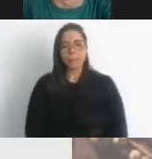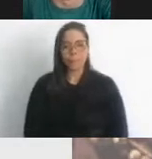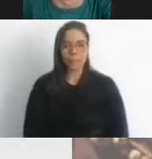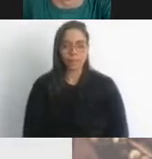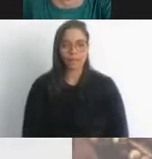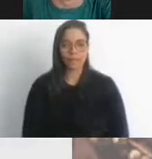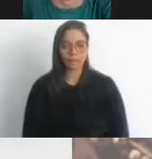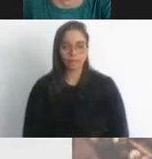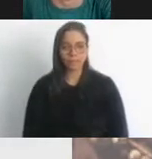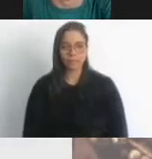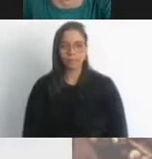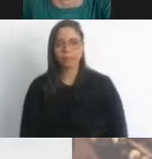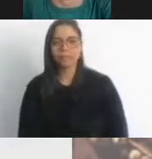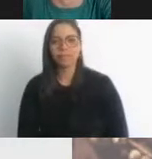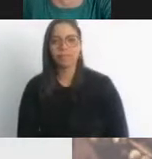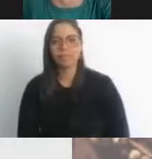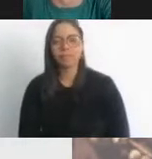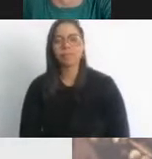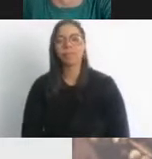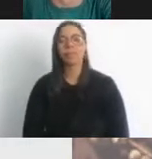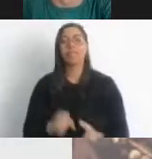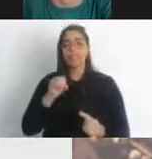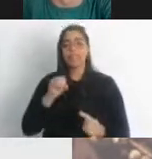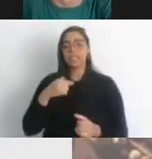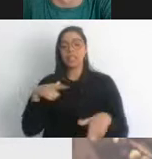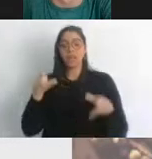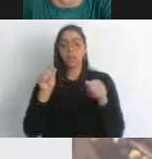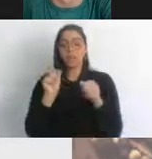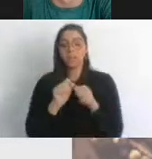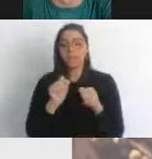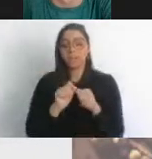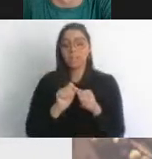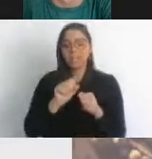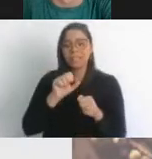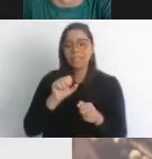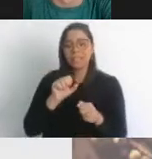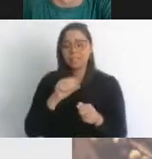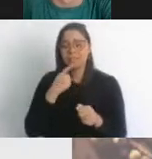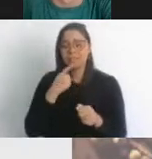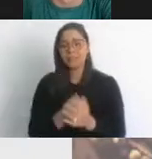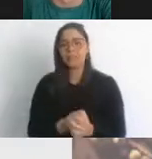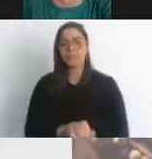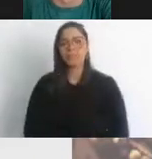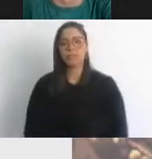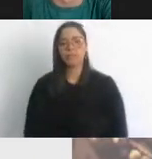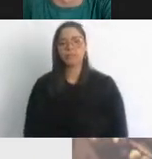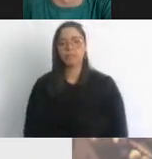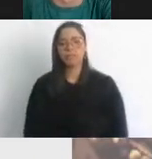a psicologia jurídica se eu fiz não se for possível para minha pergunta não